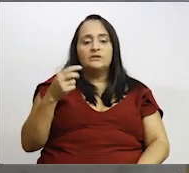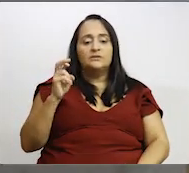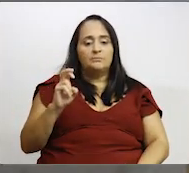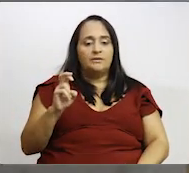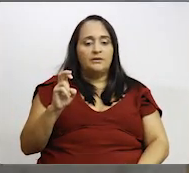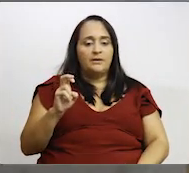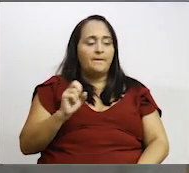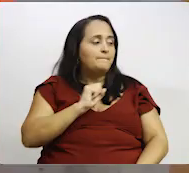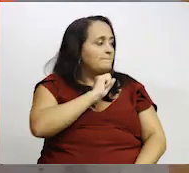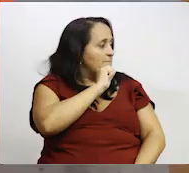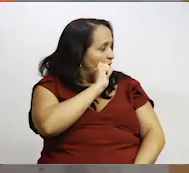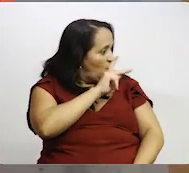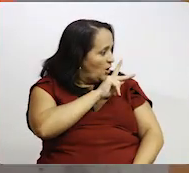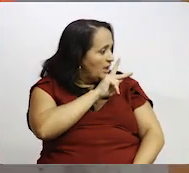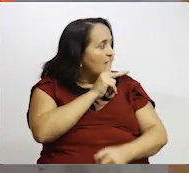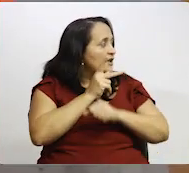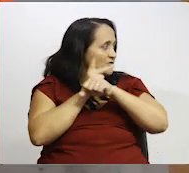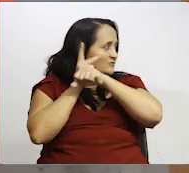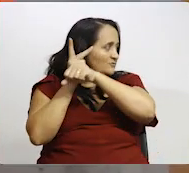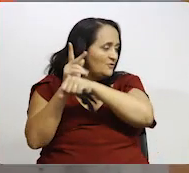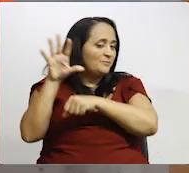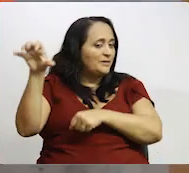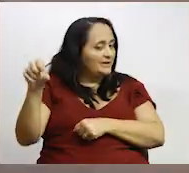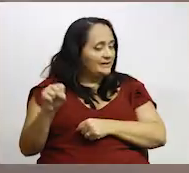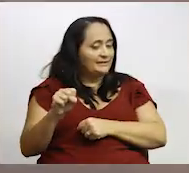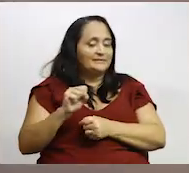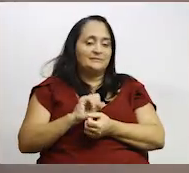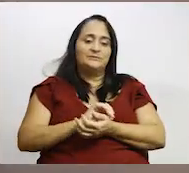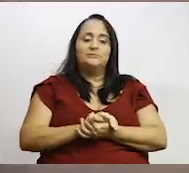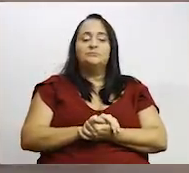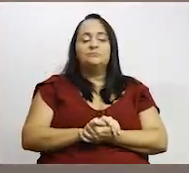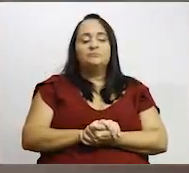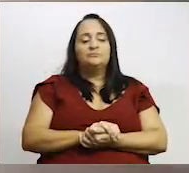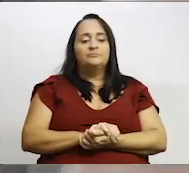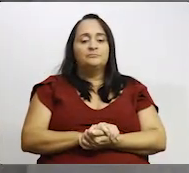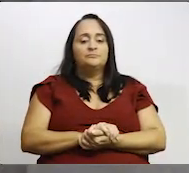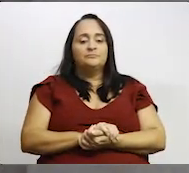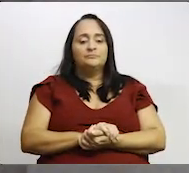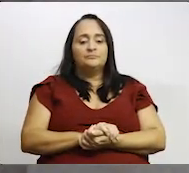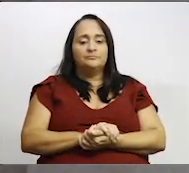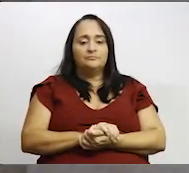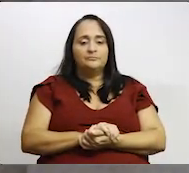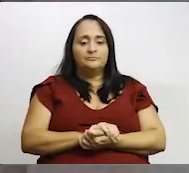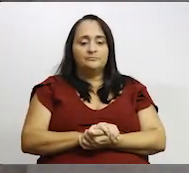favor. Ok, pedido feito. Já vou providenciar. Obrigada.